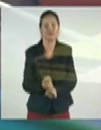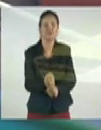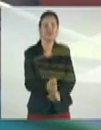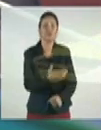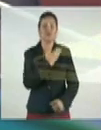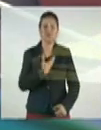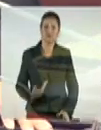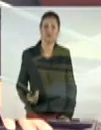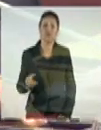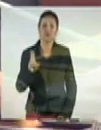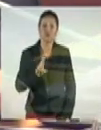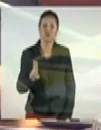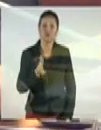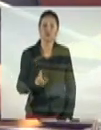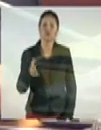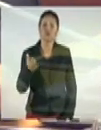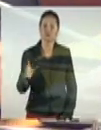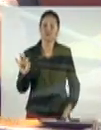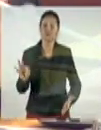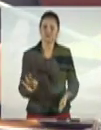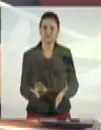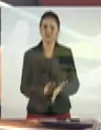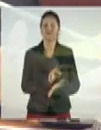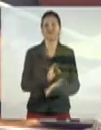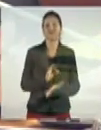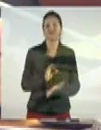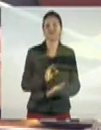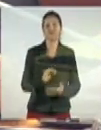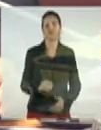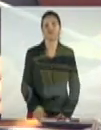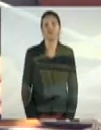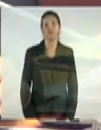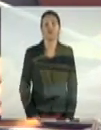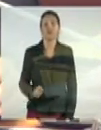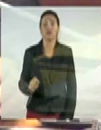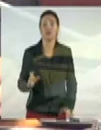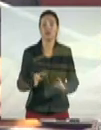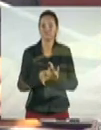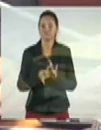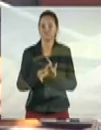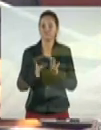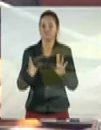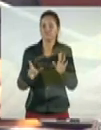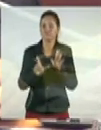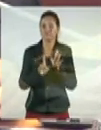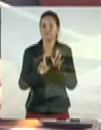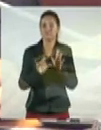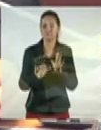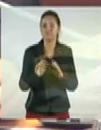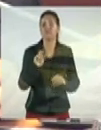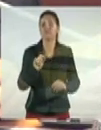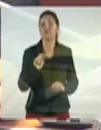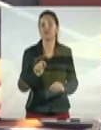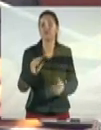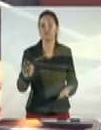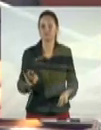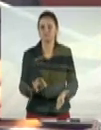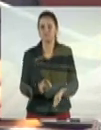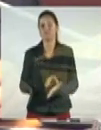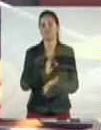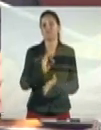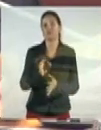se utilizado desse instrumento que há uma uma permissão da legislação no sentido de fazer contratação